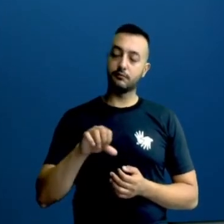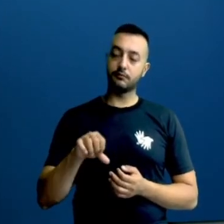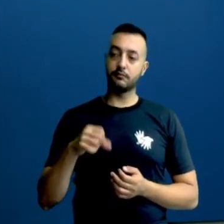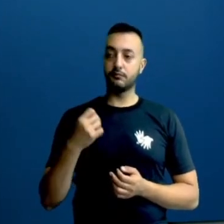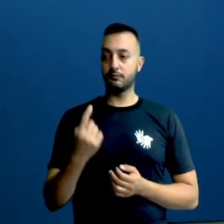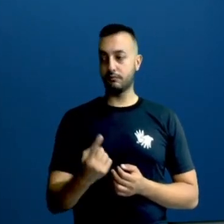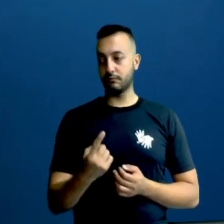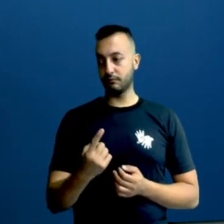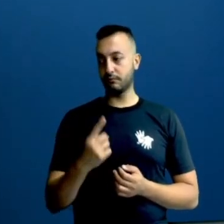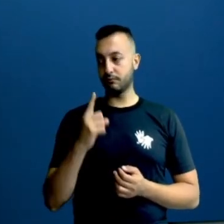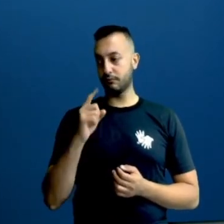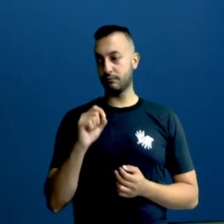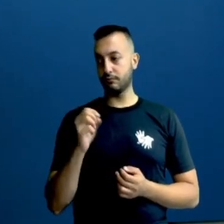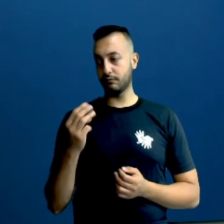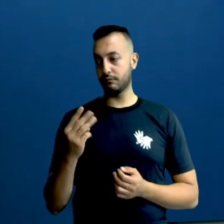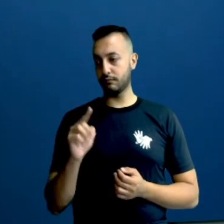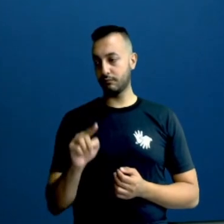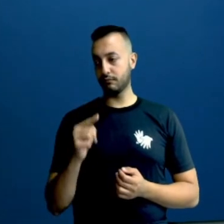1991,